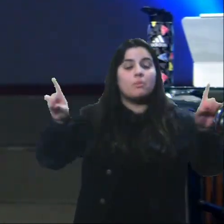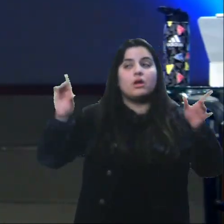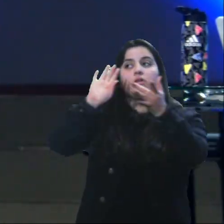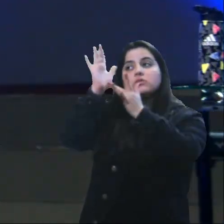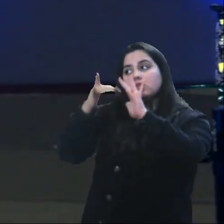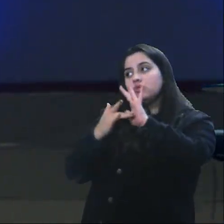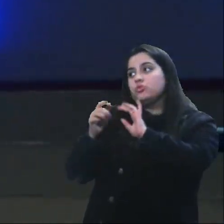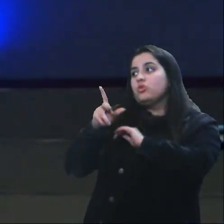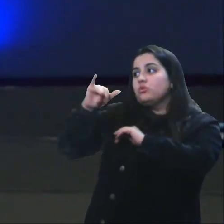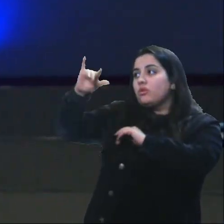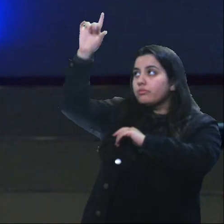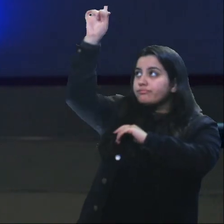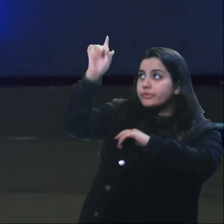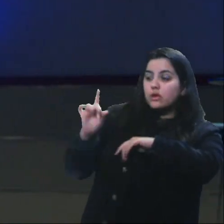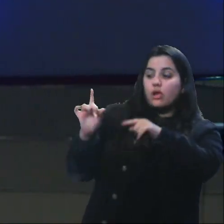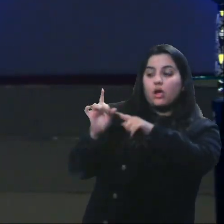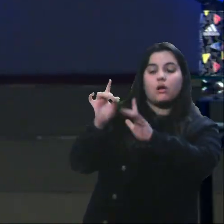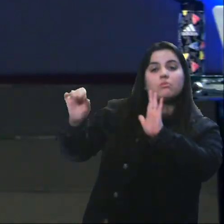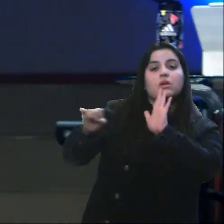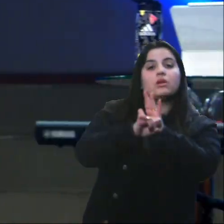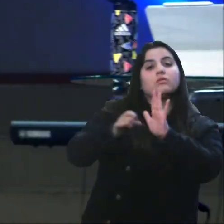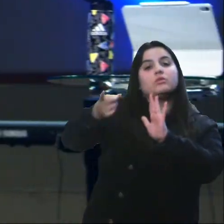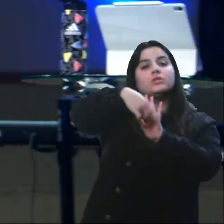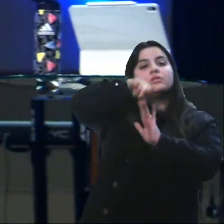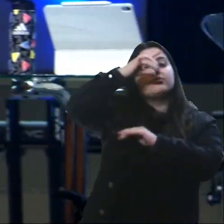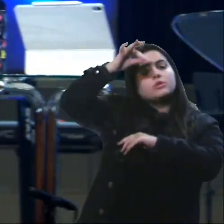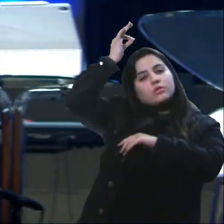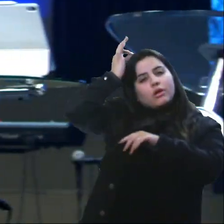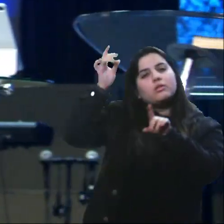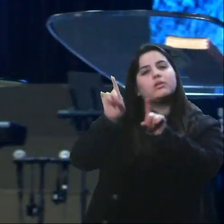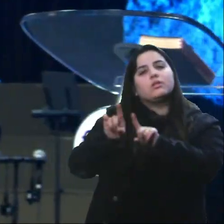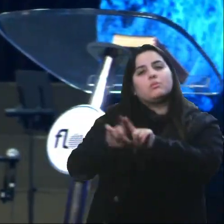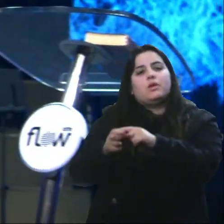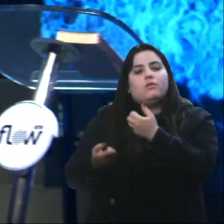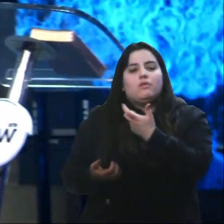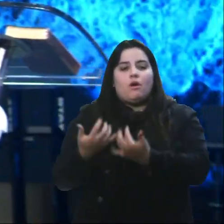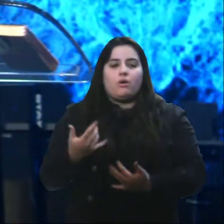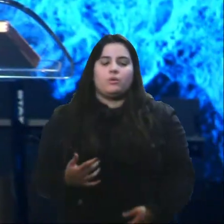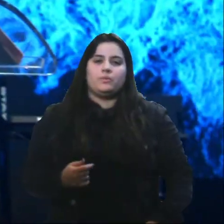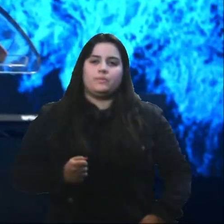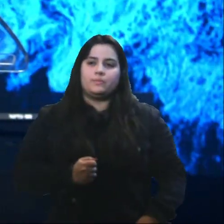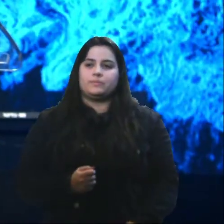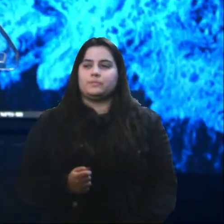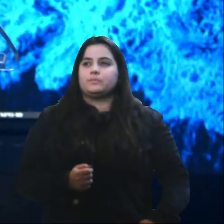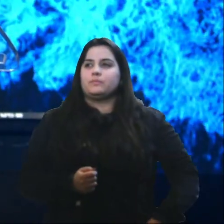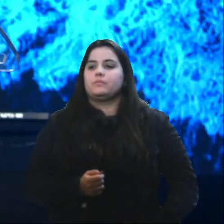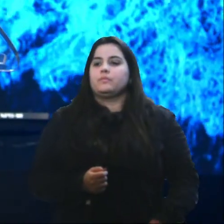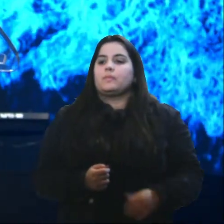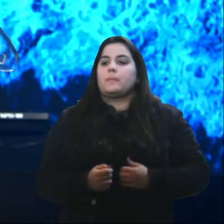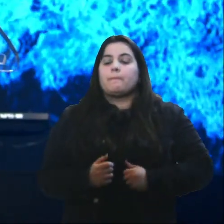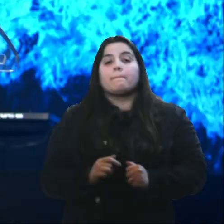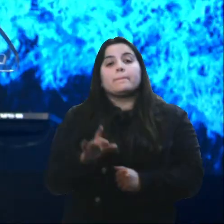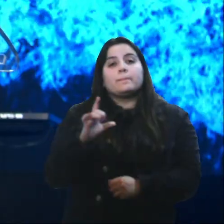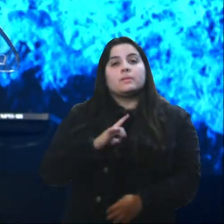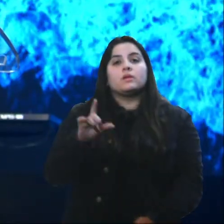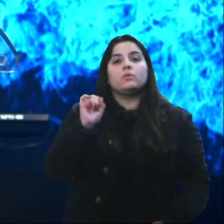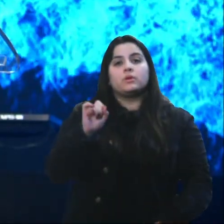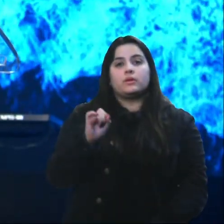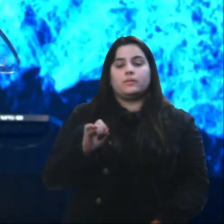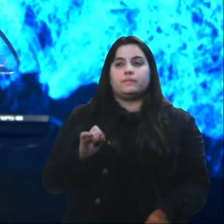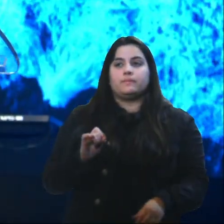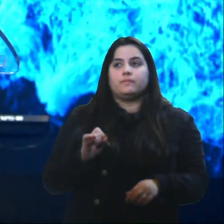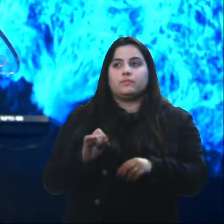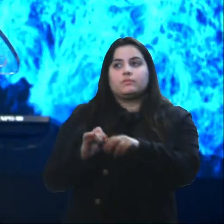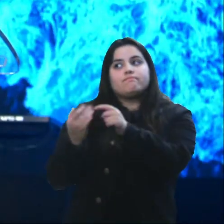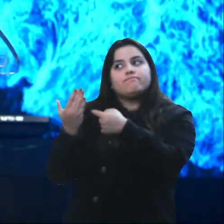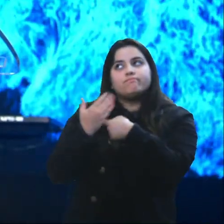Santo e com fogo. E depois que ele fala do batismo no Espírito e no fogo, ele traz mais uma ilustração que